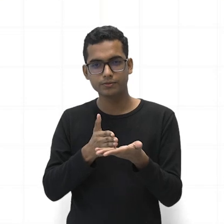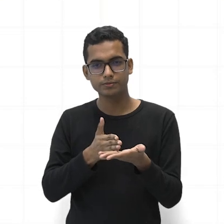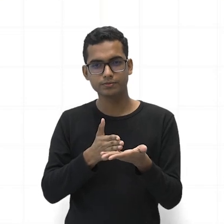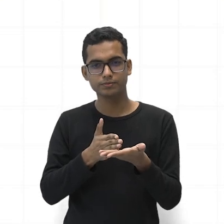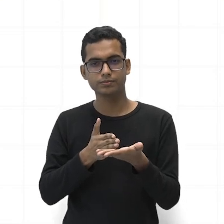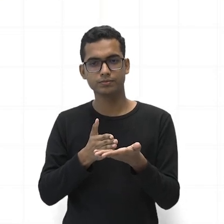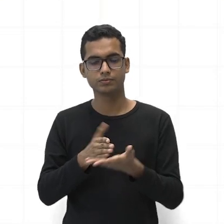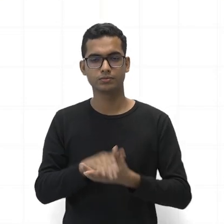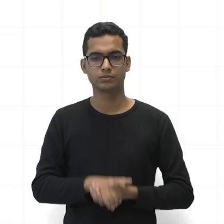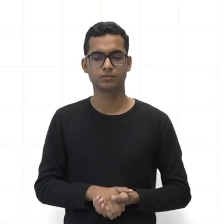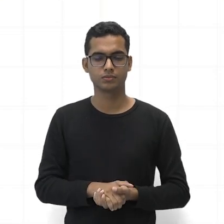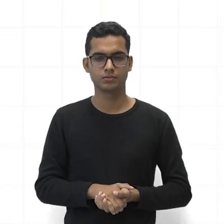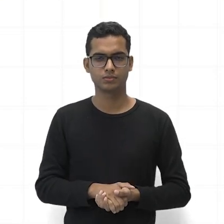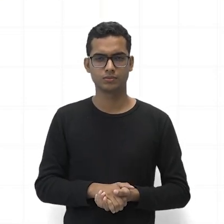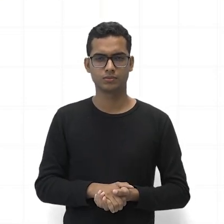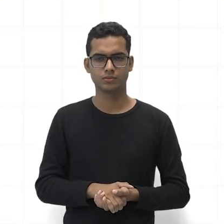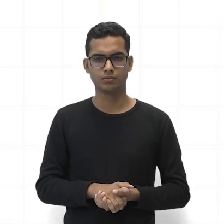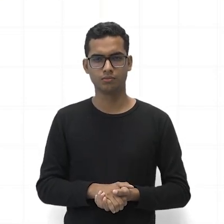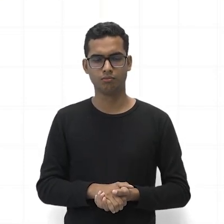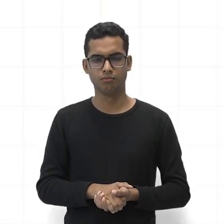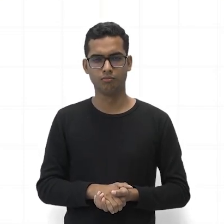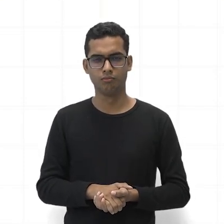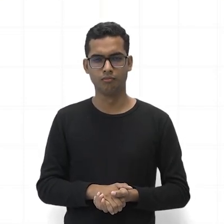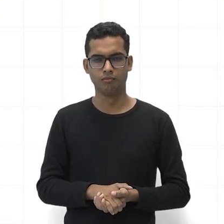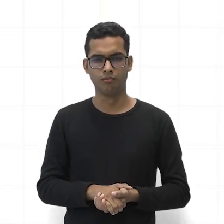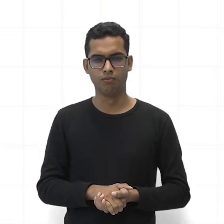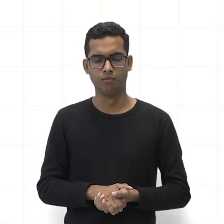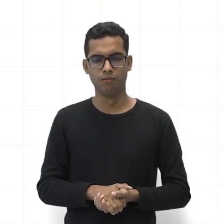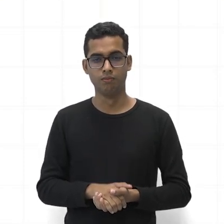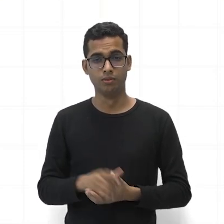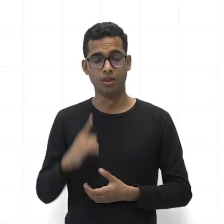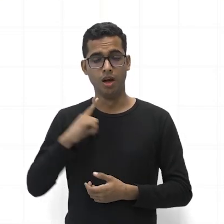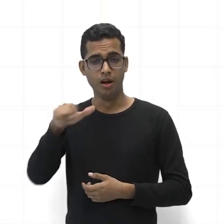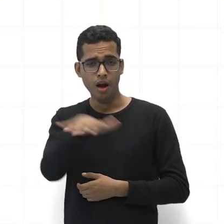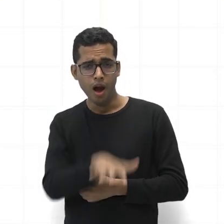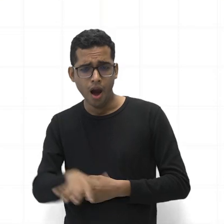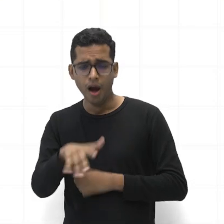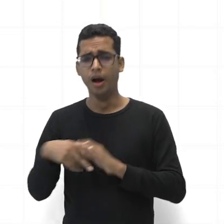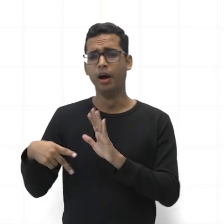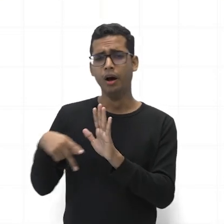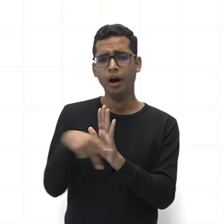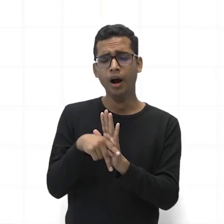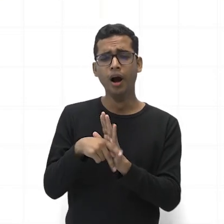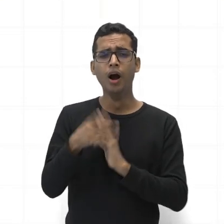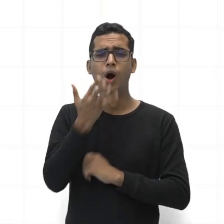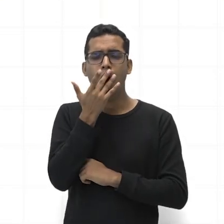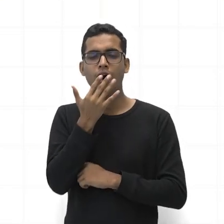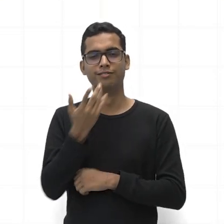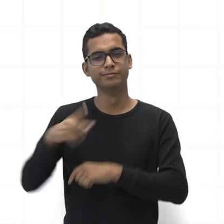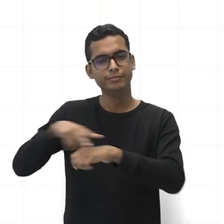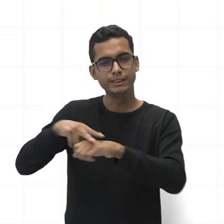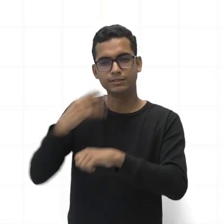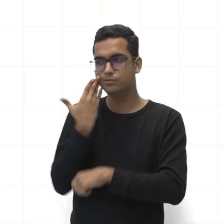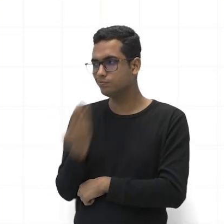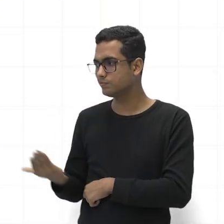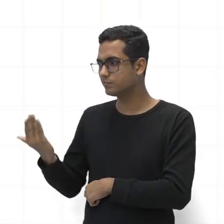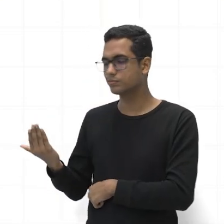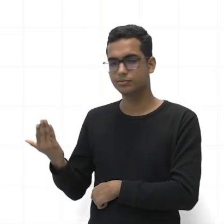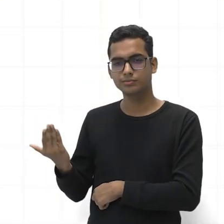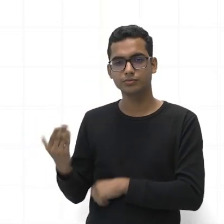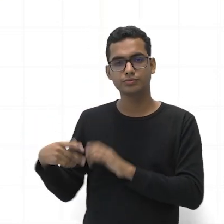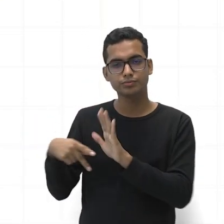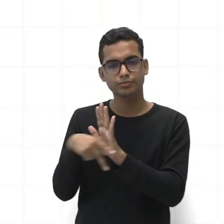ó, temos aqui a parte do Pedro, o professor vai sinalizar aqui, ó, a parte do Pedro representa uma parte de 6, tá legal? E a